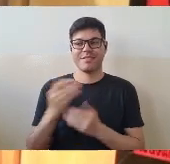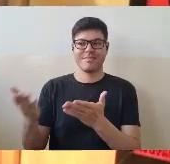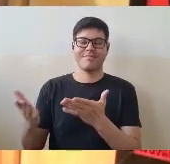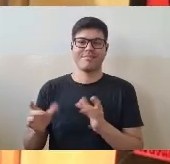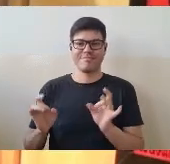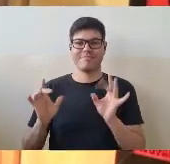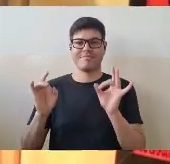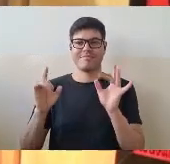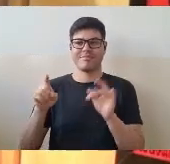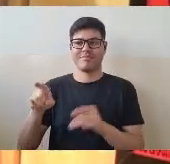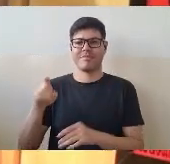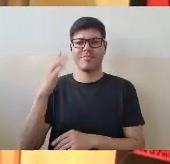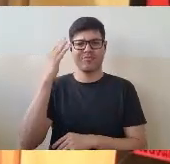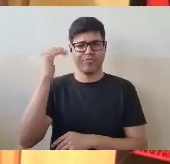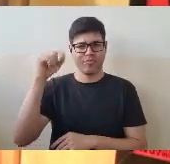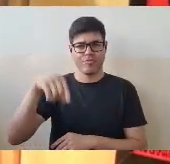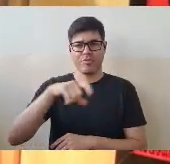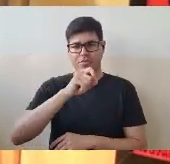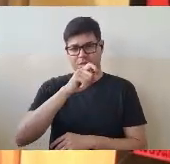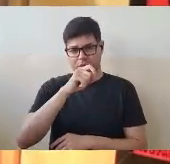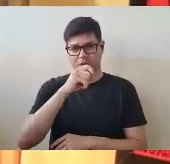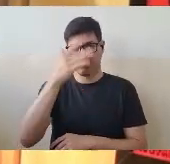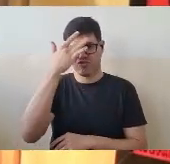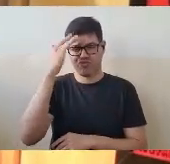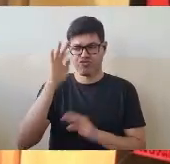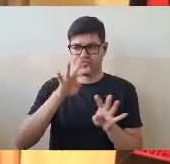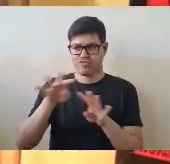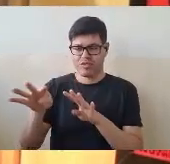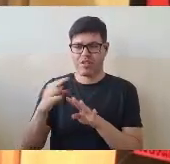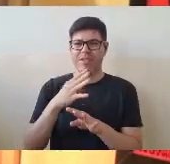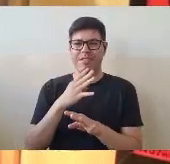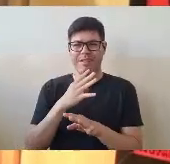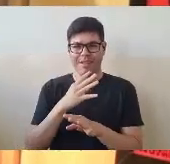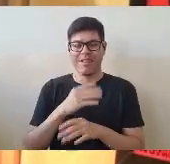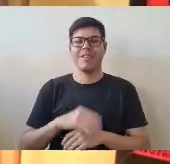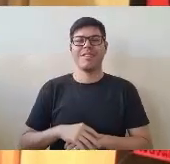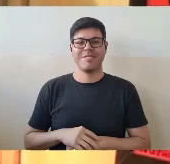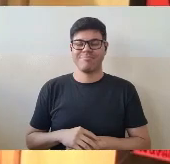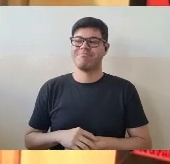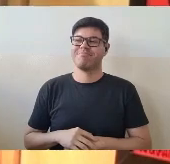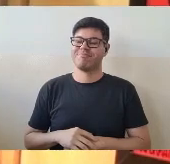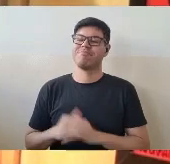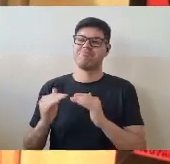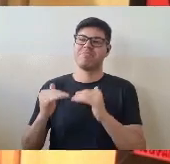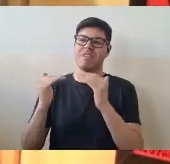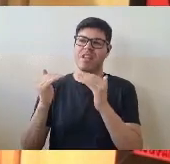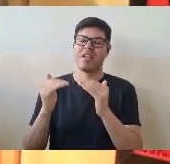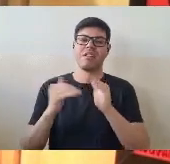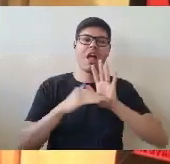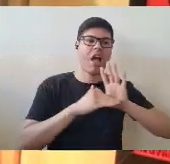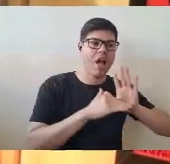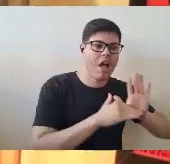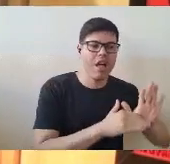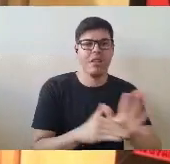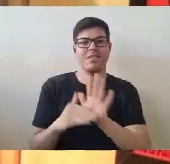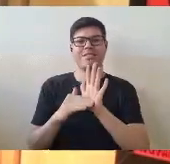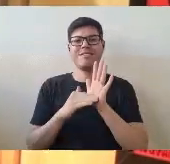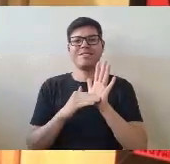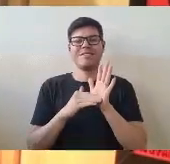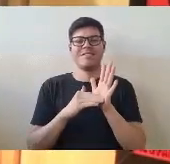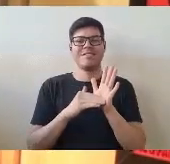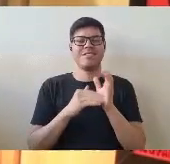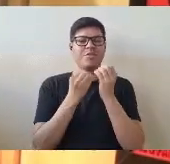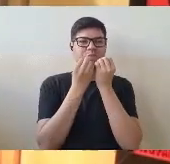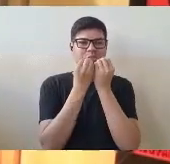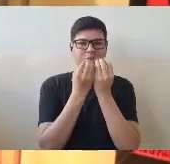de Araras. Pessoas que se destacam na nossa história, pessoas que fazem o bem para a nossa cidade de Araras. E